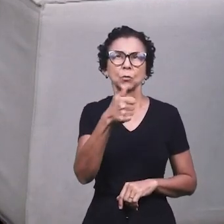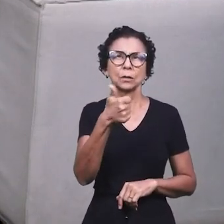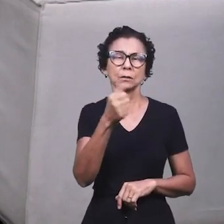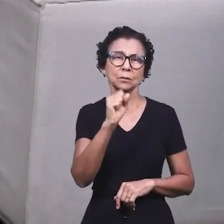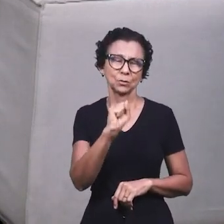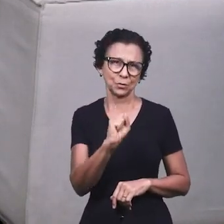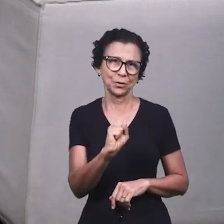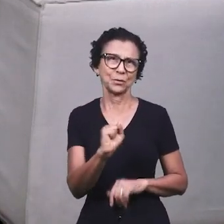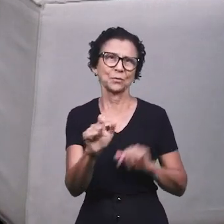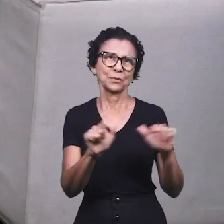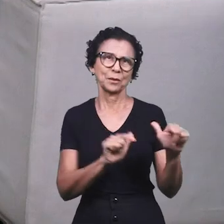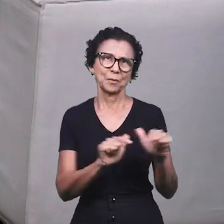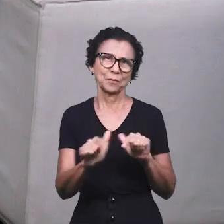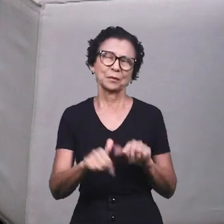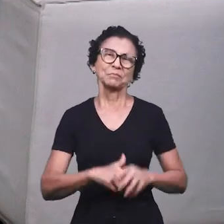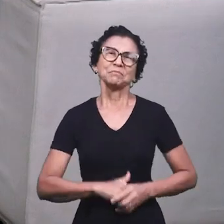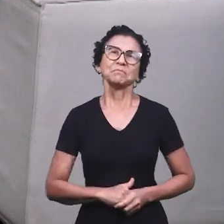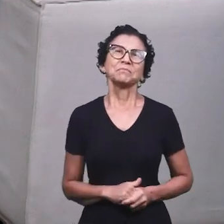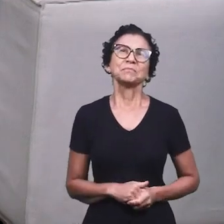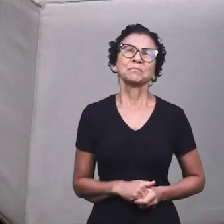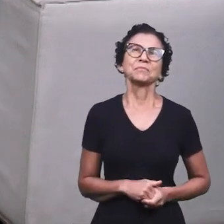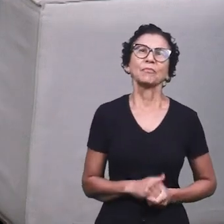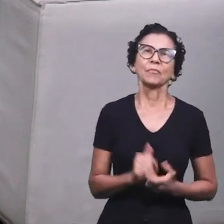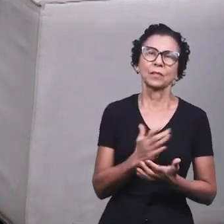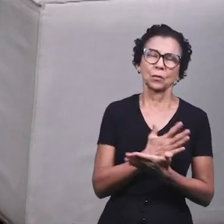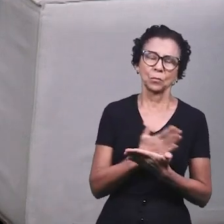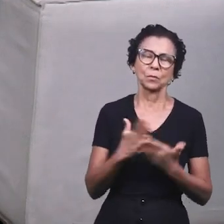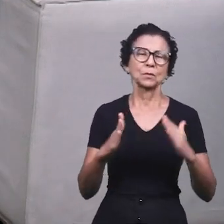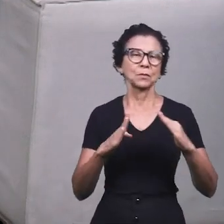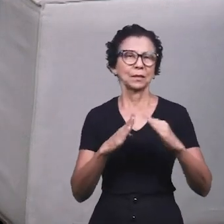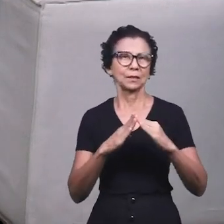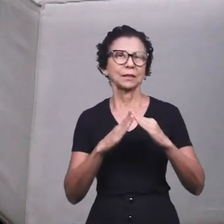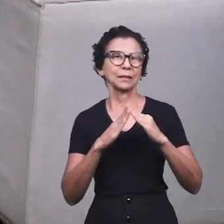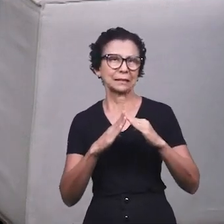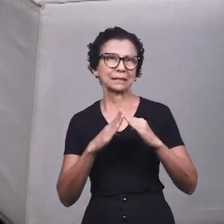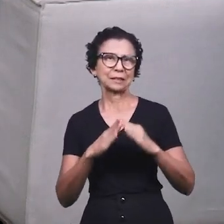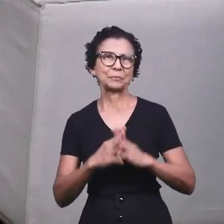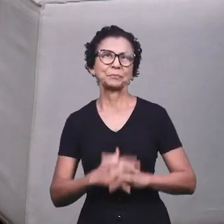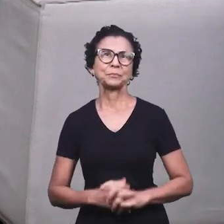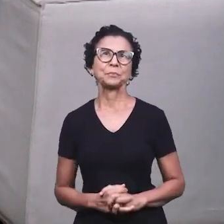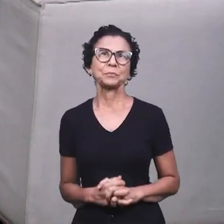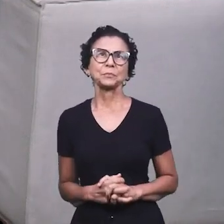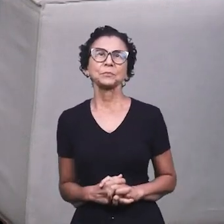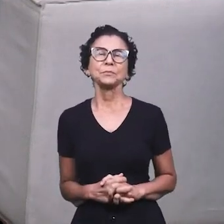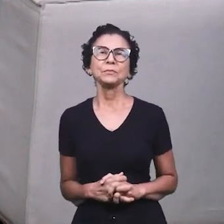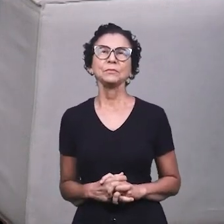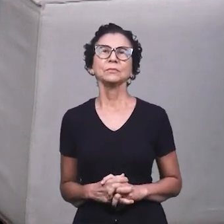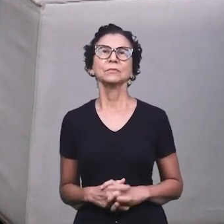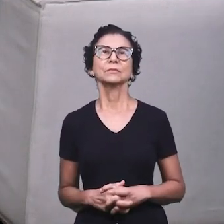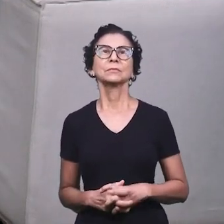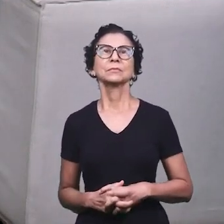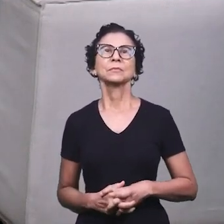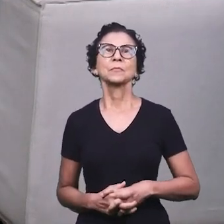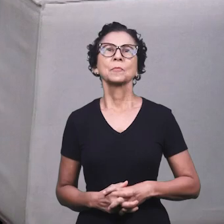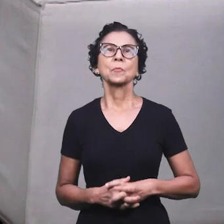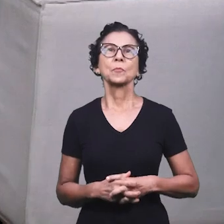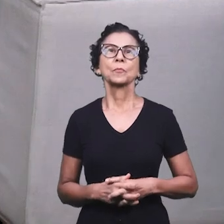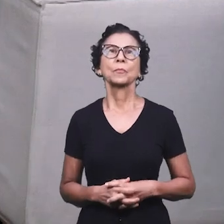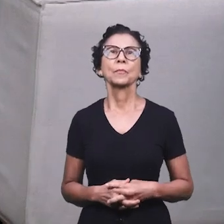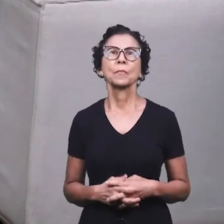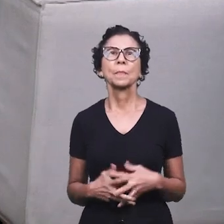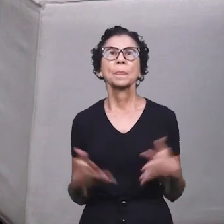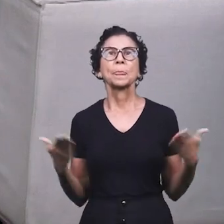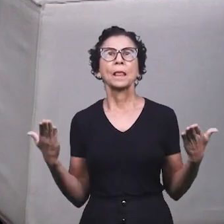para 18 anos. 17 para 18 anos. Mas montar esse negócio em casa... Quando começou em casa... Hoje o